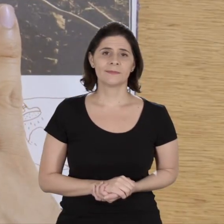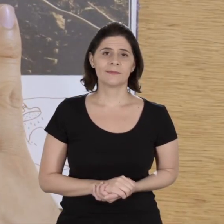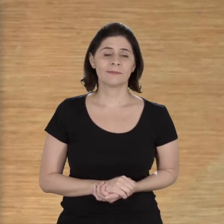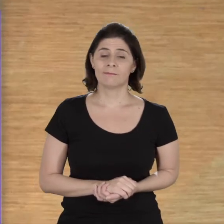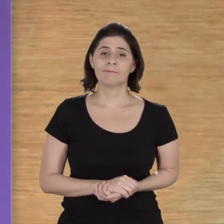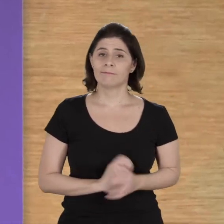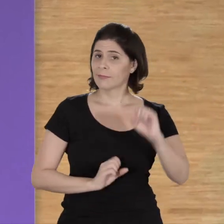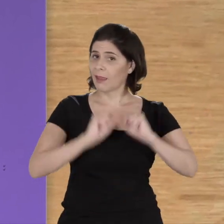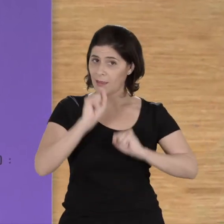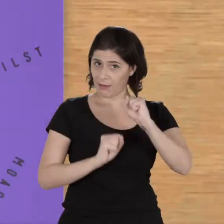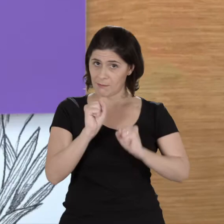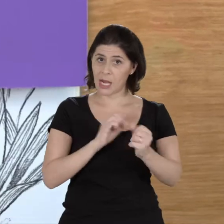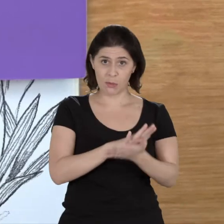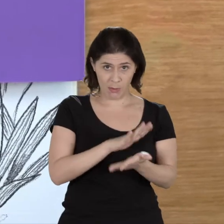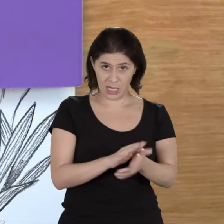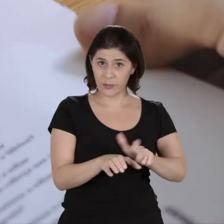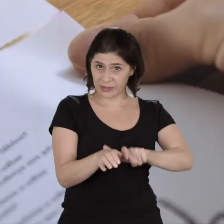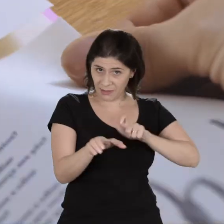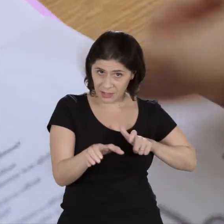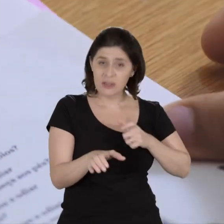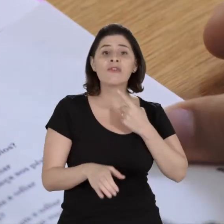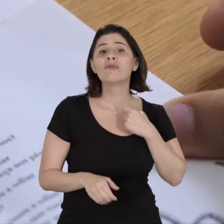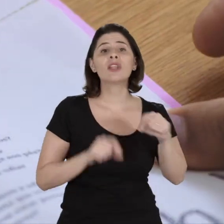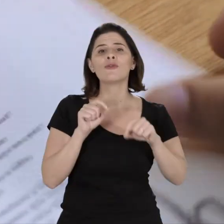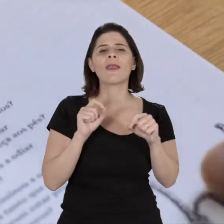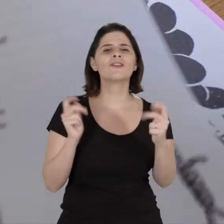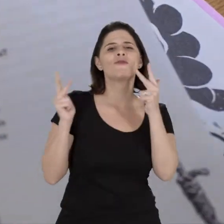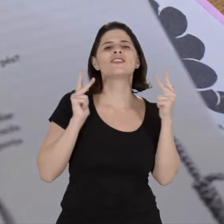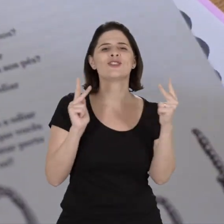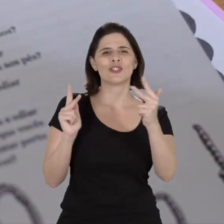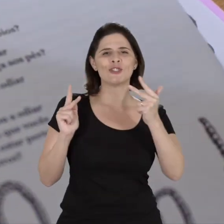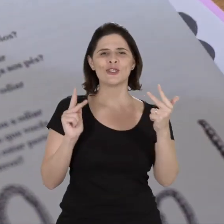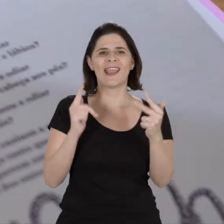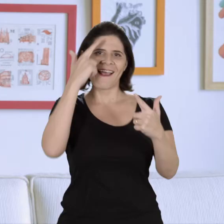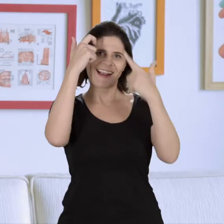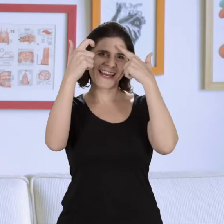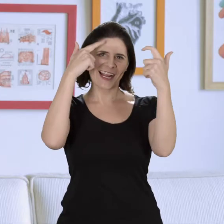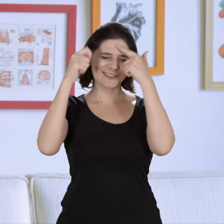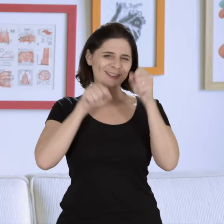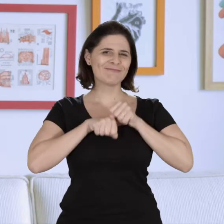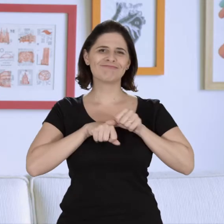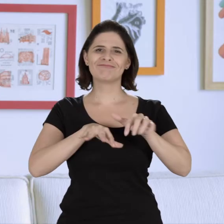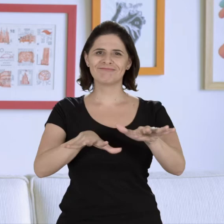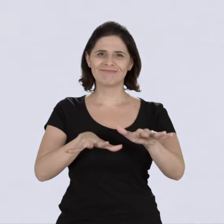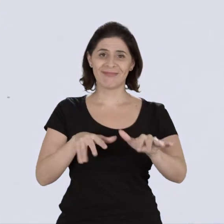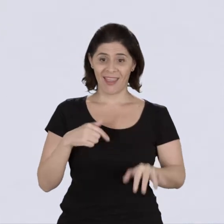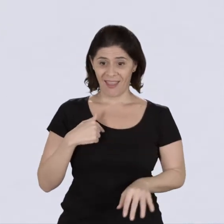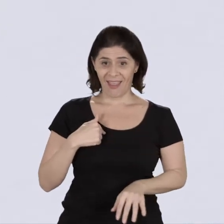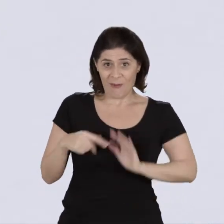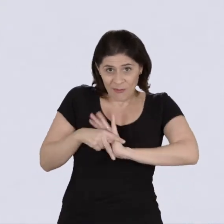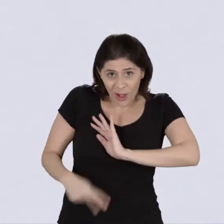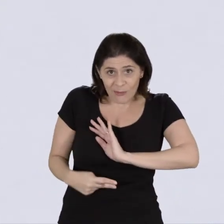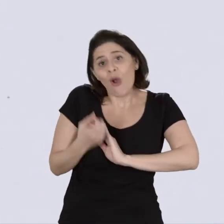As editoras independentes, elas querem se divertir, elas querem levar a criatividade, né, seja sua ou dos autores convidados,